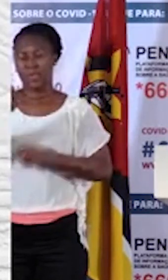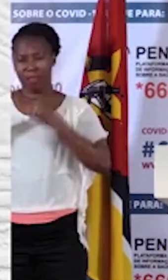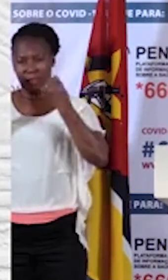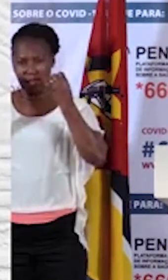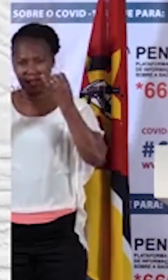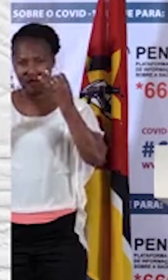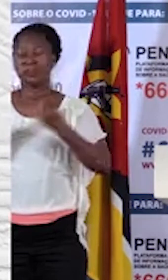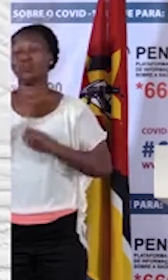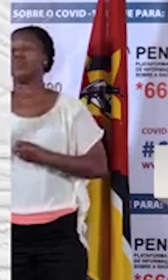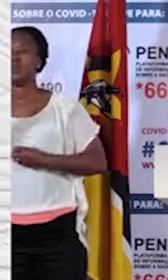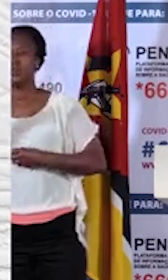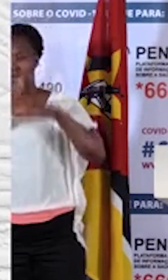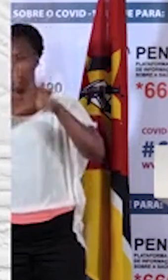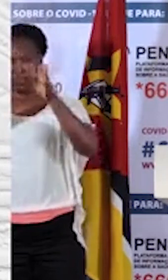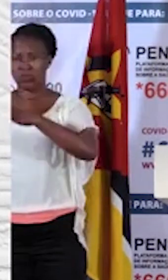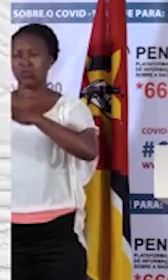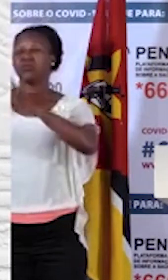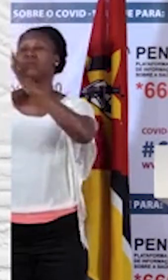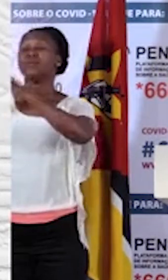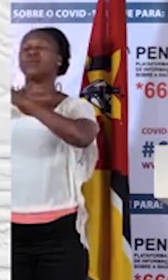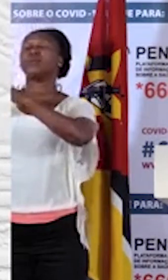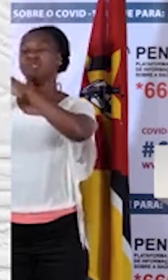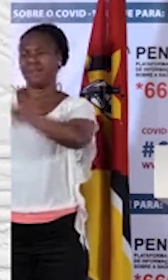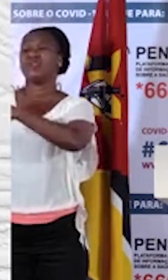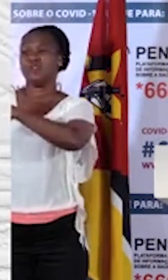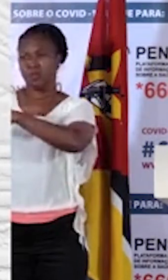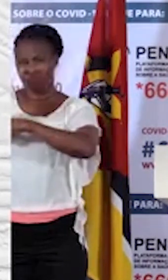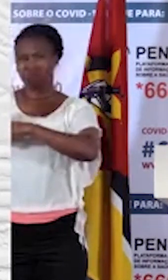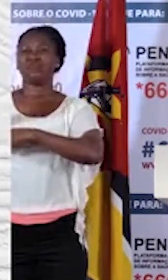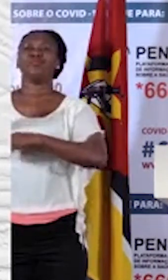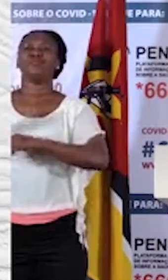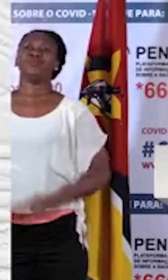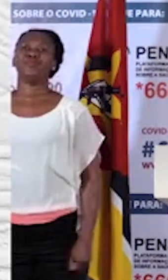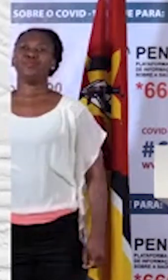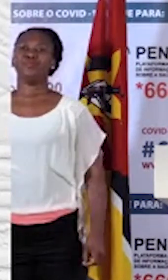1.734 pessoas que continuam em quarentena.